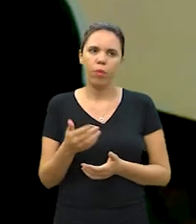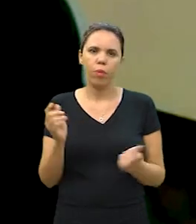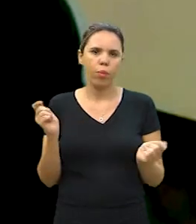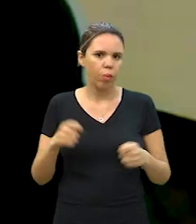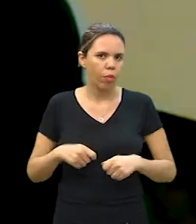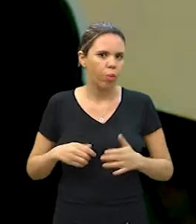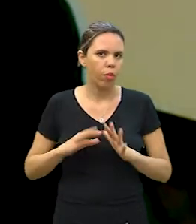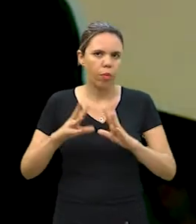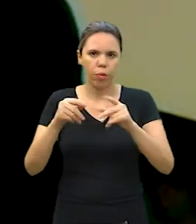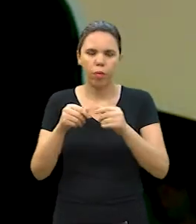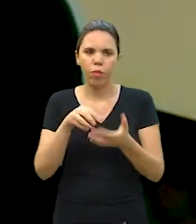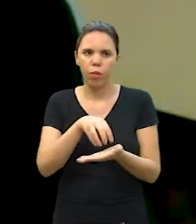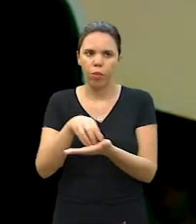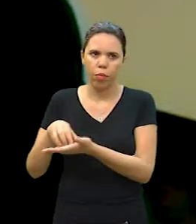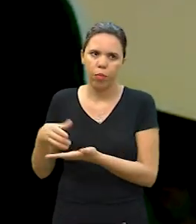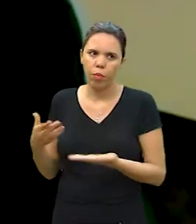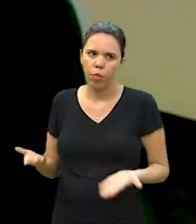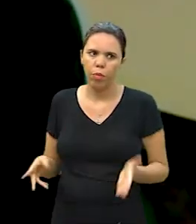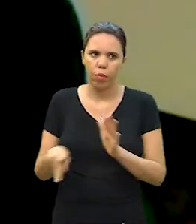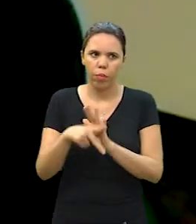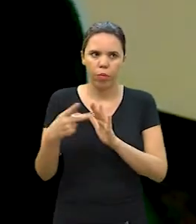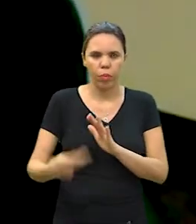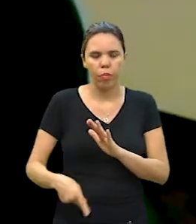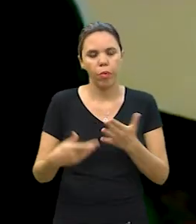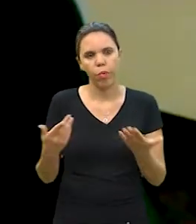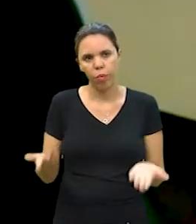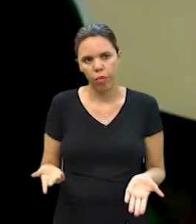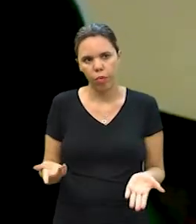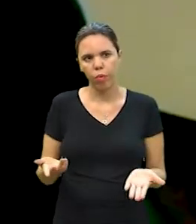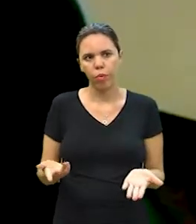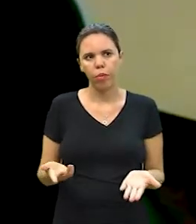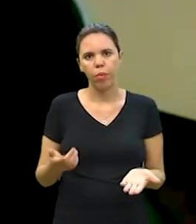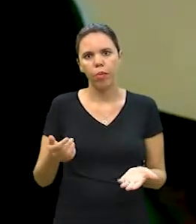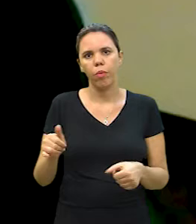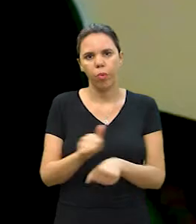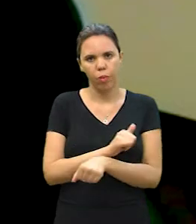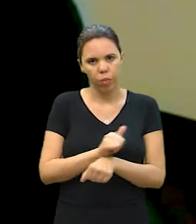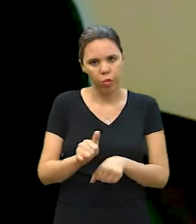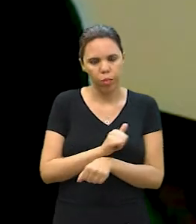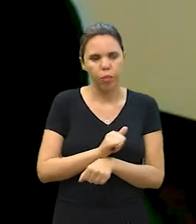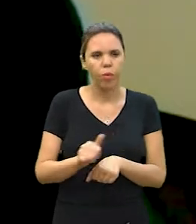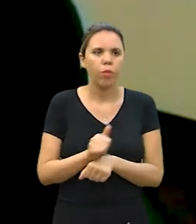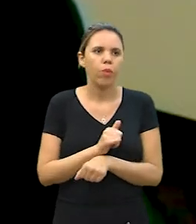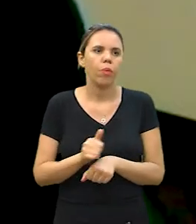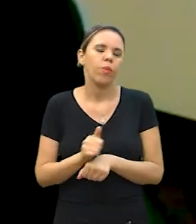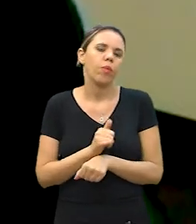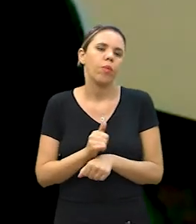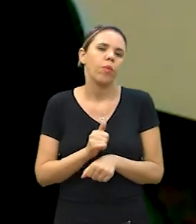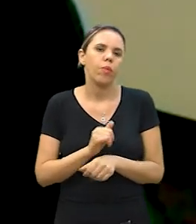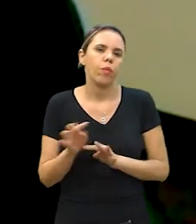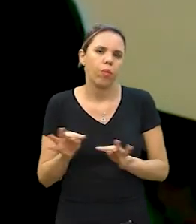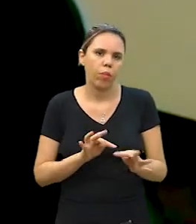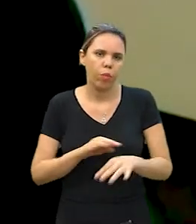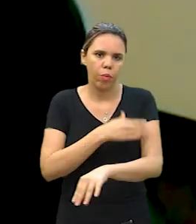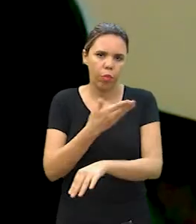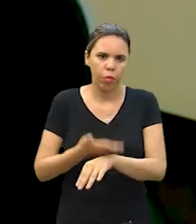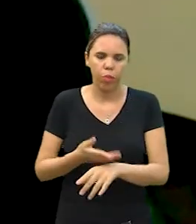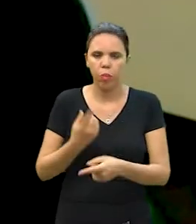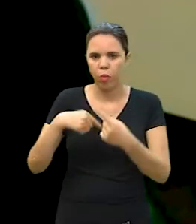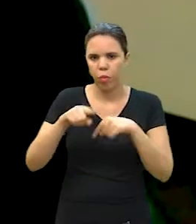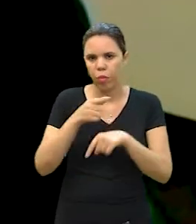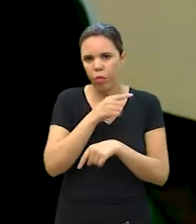sido suficiente a rede, né, própria, mas essas alternativas, como a do Corujão da Saúde, têm sido muito